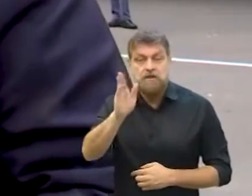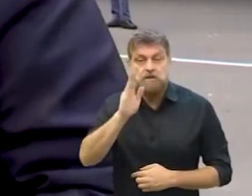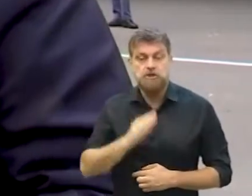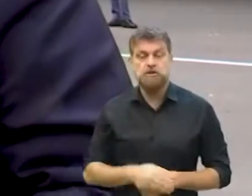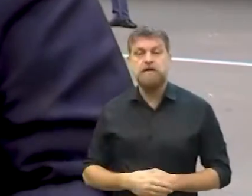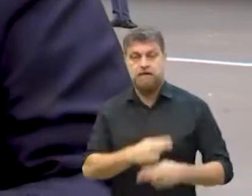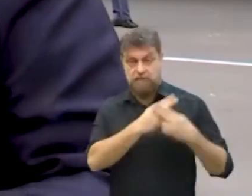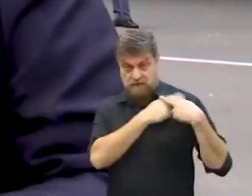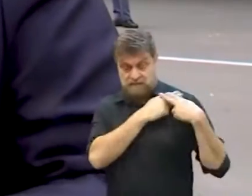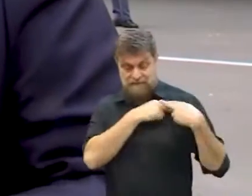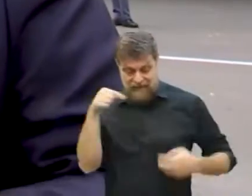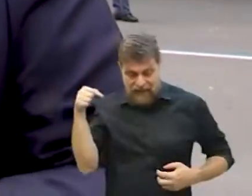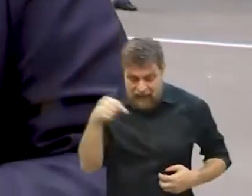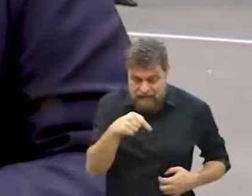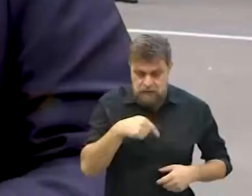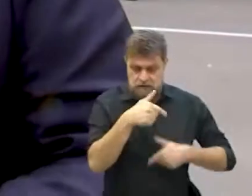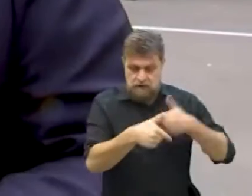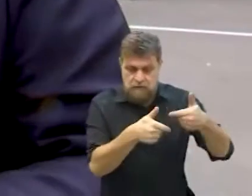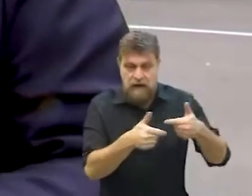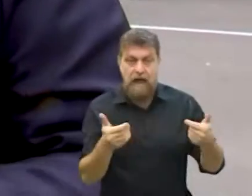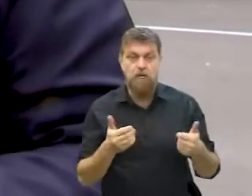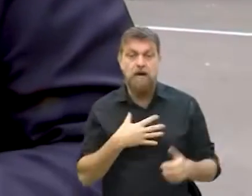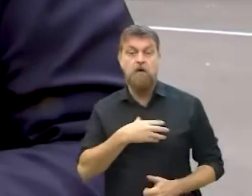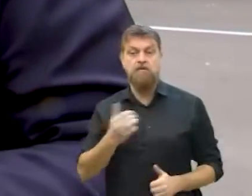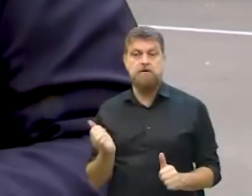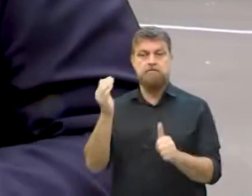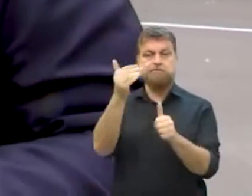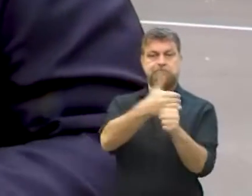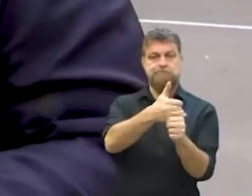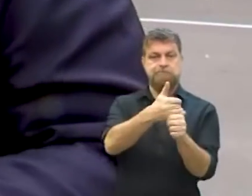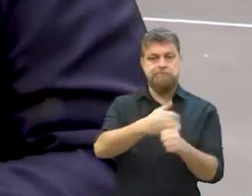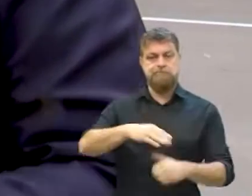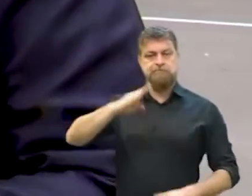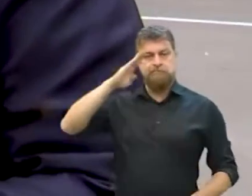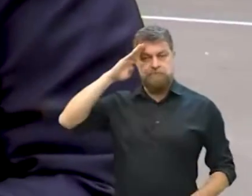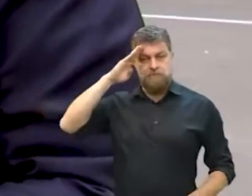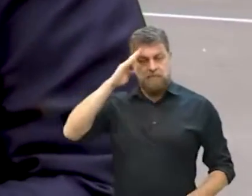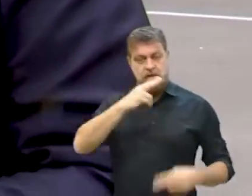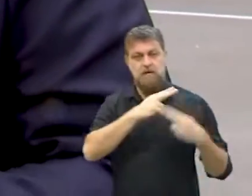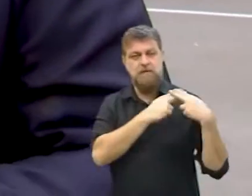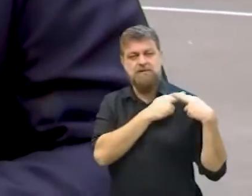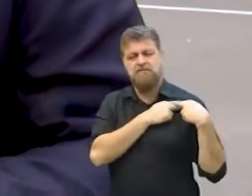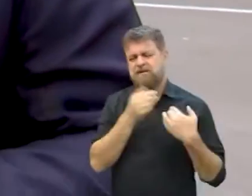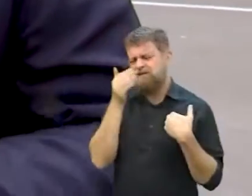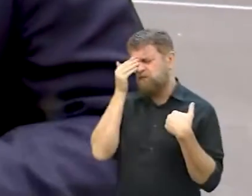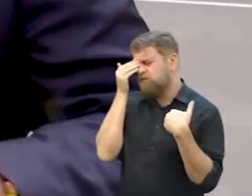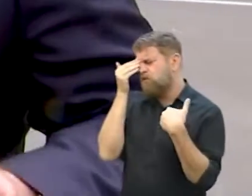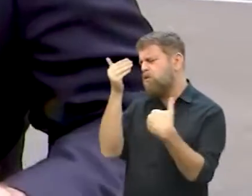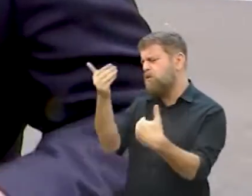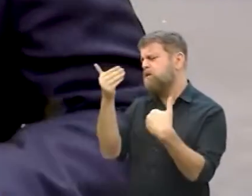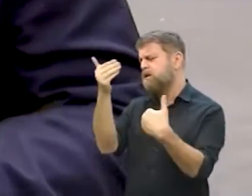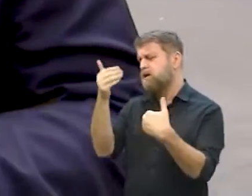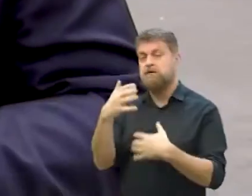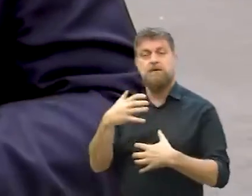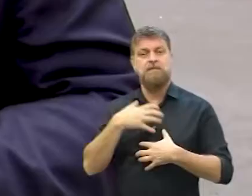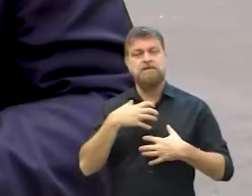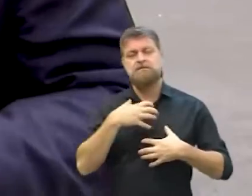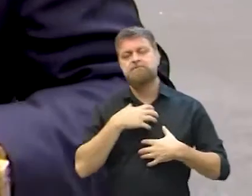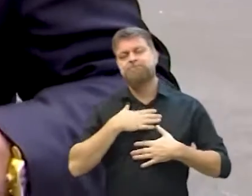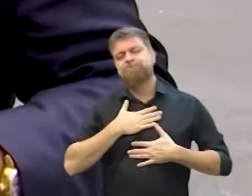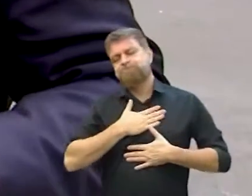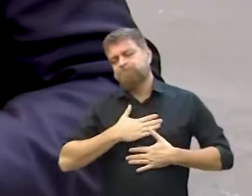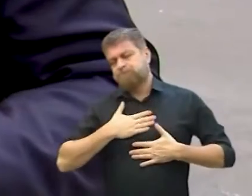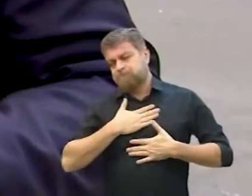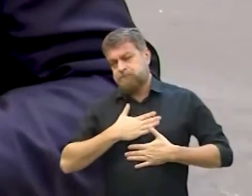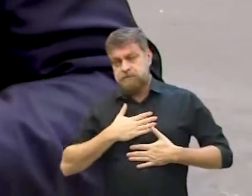desse batalhão, que prestou excelente serviço, tanto é que o filho está aí, né, assumindo o comando. Então, muito obrigado também, e eu me sinto